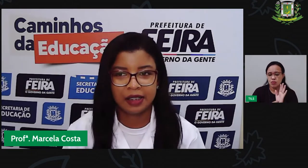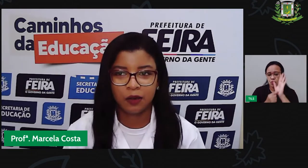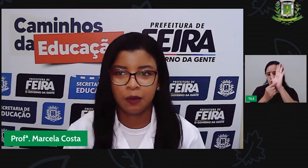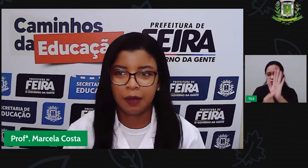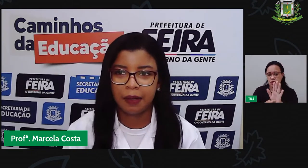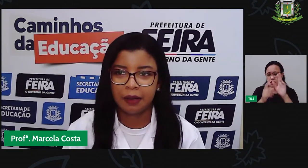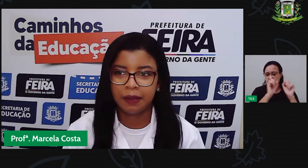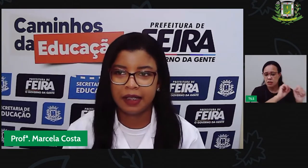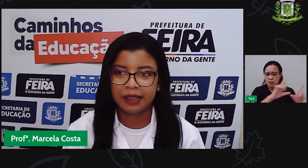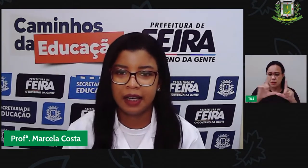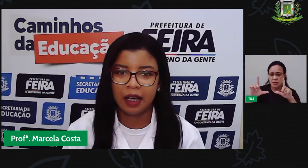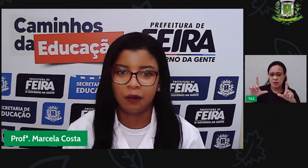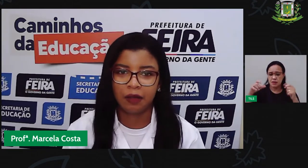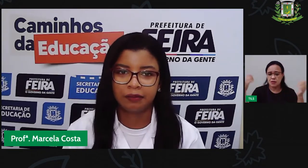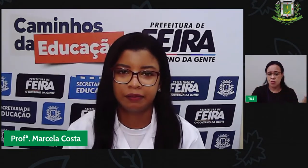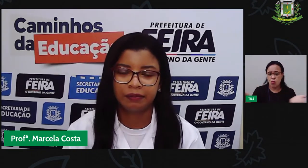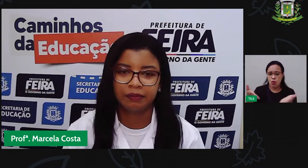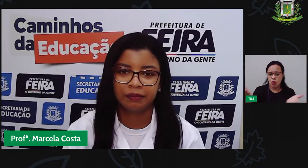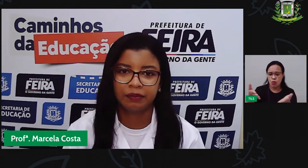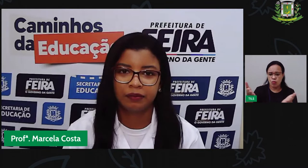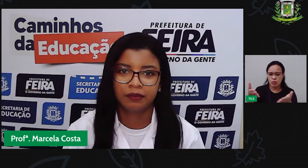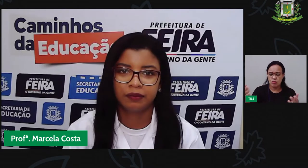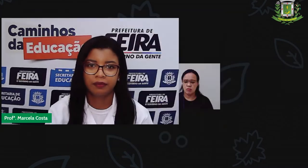apresentação que eu preparei para essa aula.